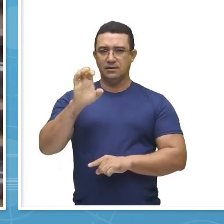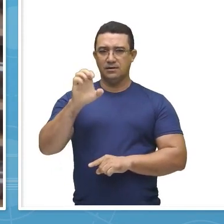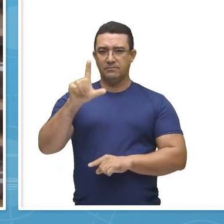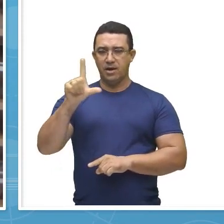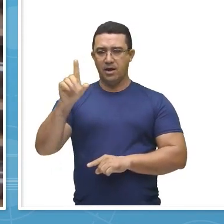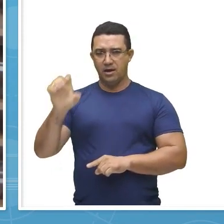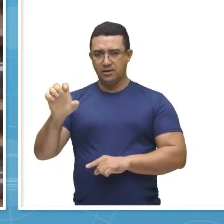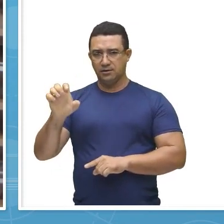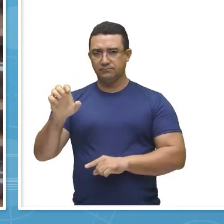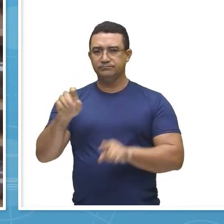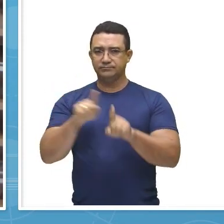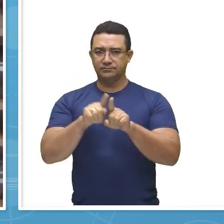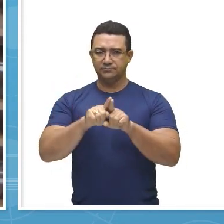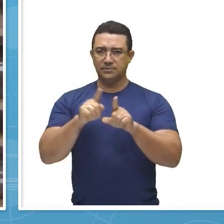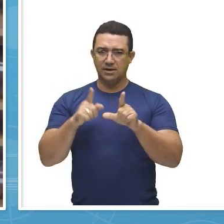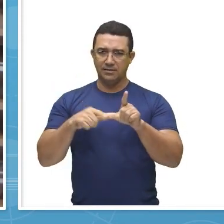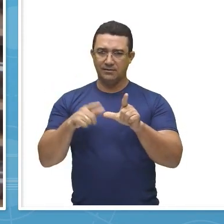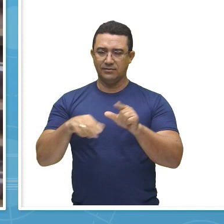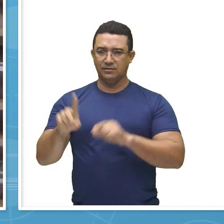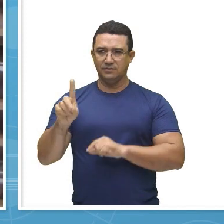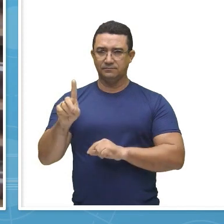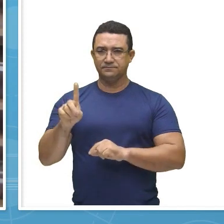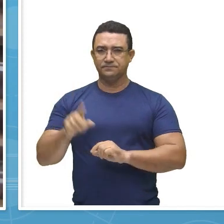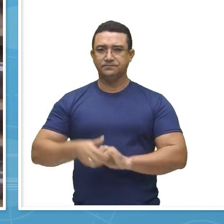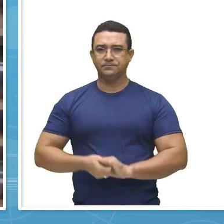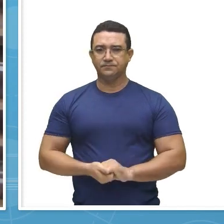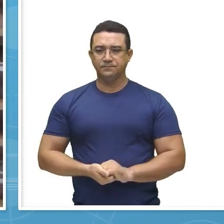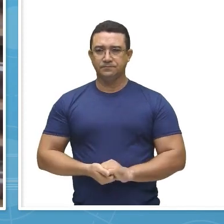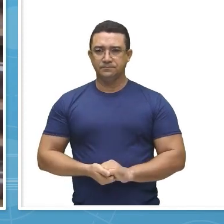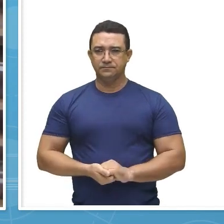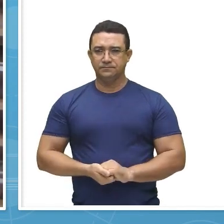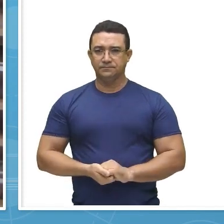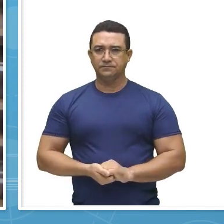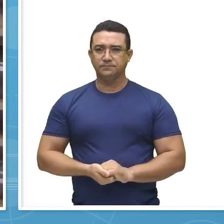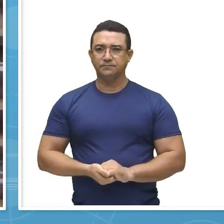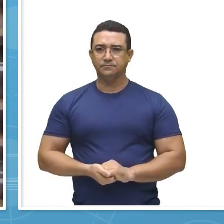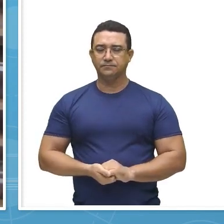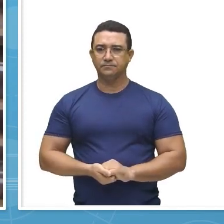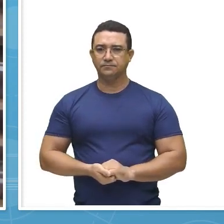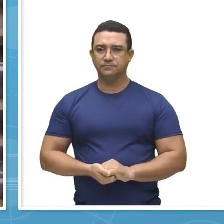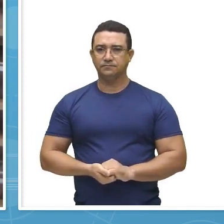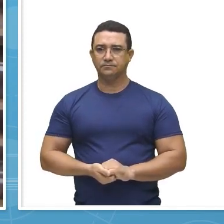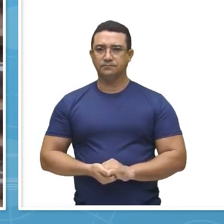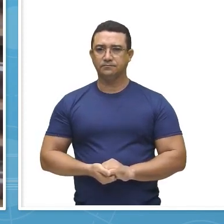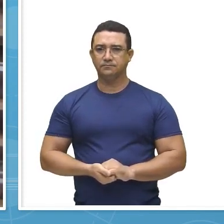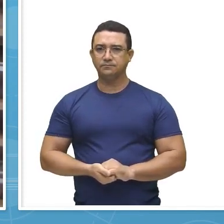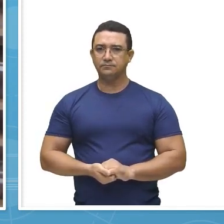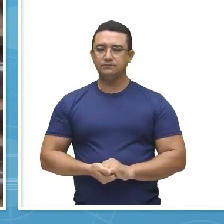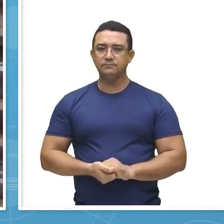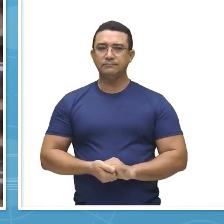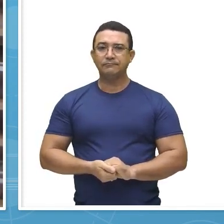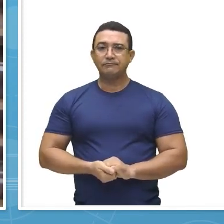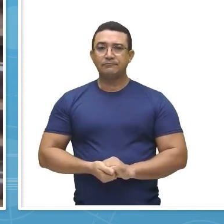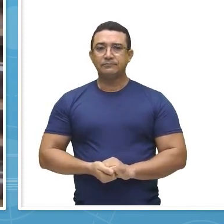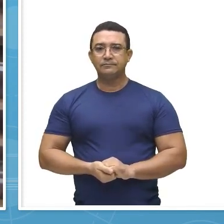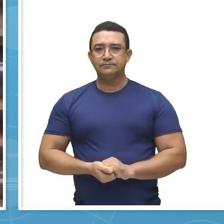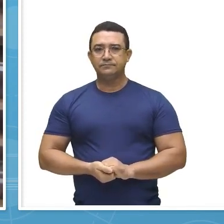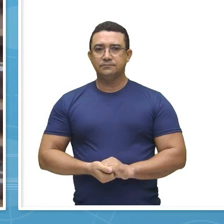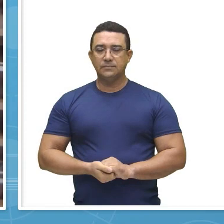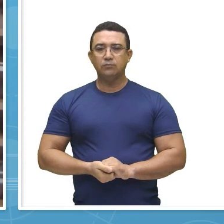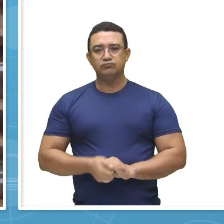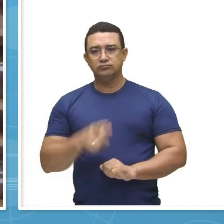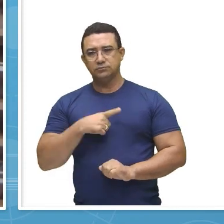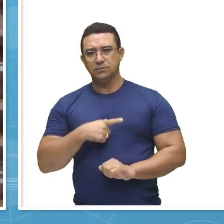Municipal Professor Paulo Graça, né? Colocou aí a letra D também, né? Então, a gente até agora teve